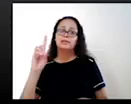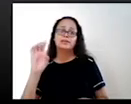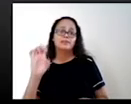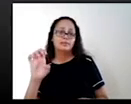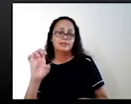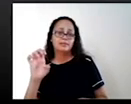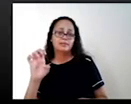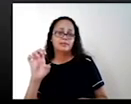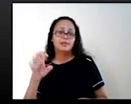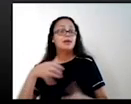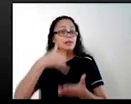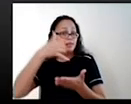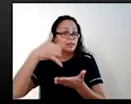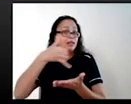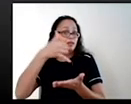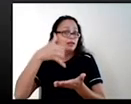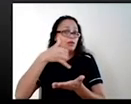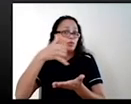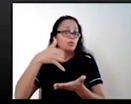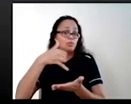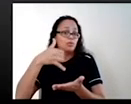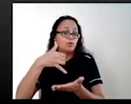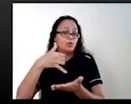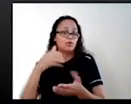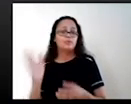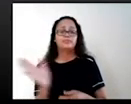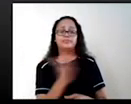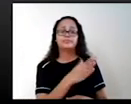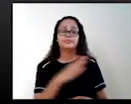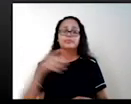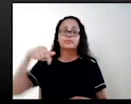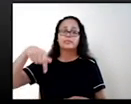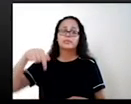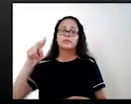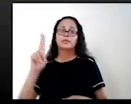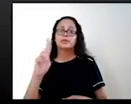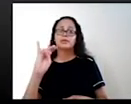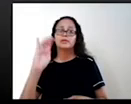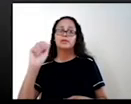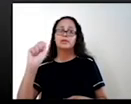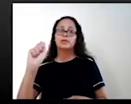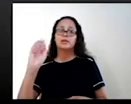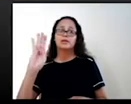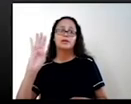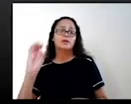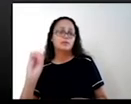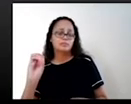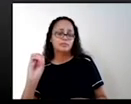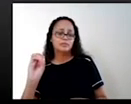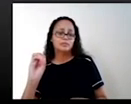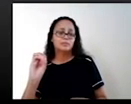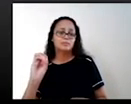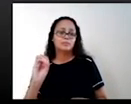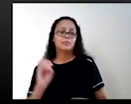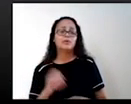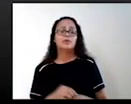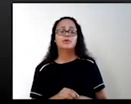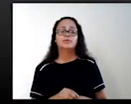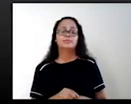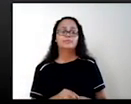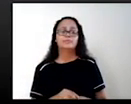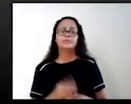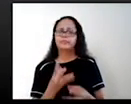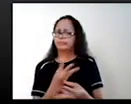né? A gente tem o óleo de dendê, que é feito justamente desse material. O quiabo, que também é muito comum na nossa região, tanto o giló quanto o quiabo, aqui são